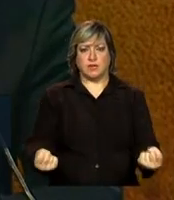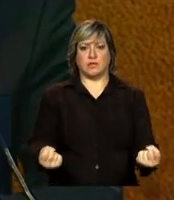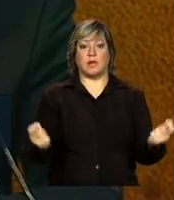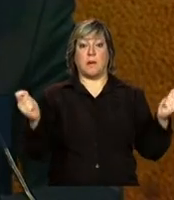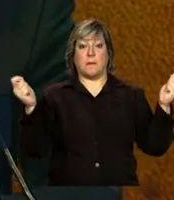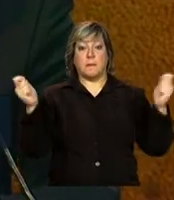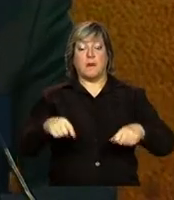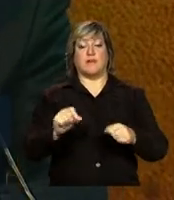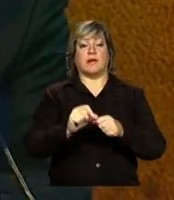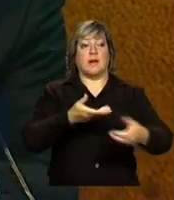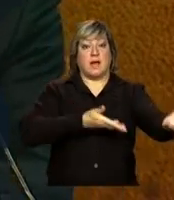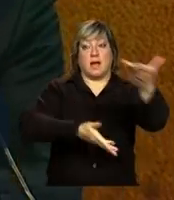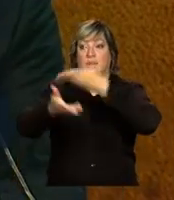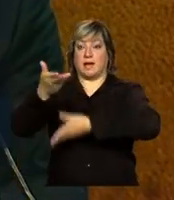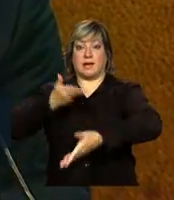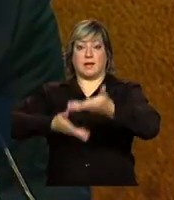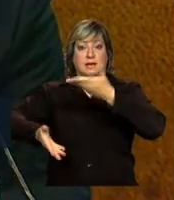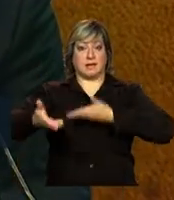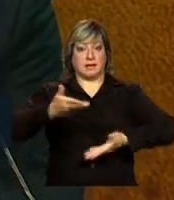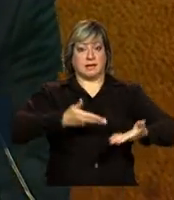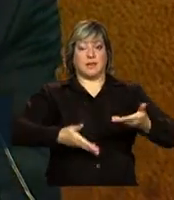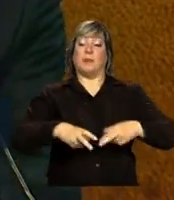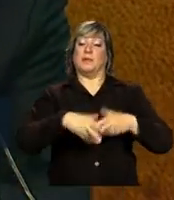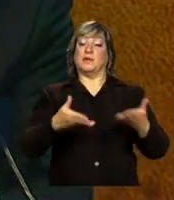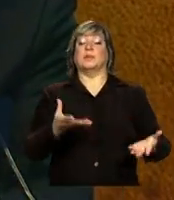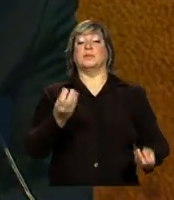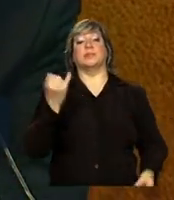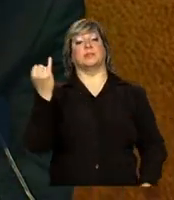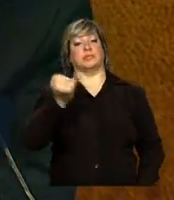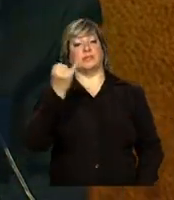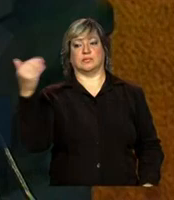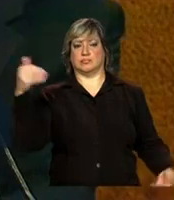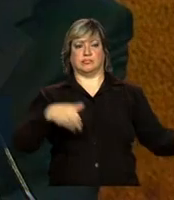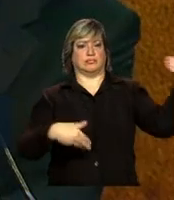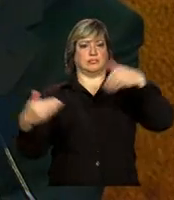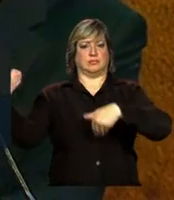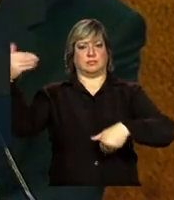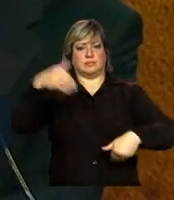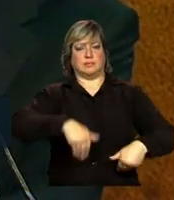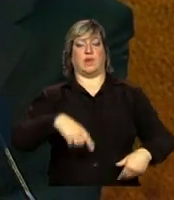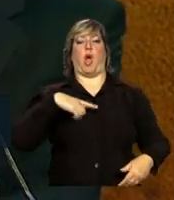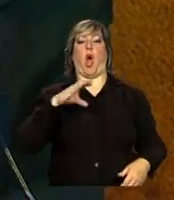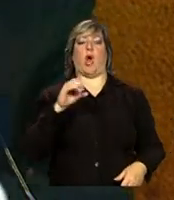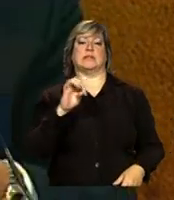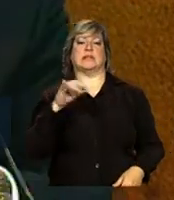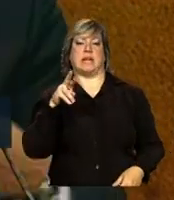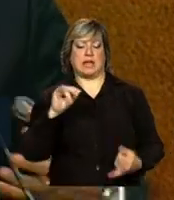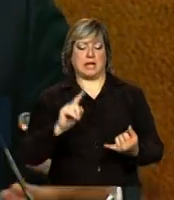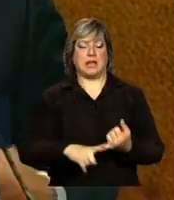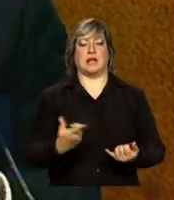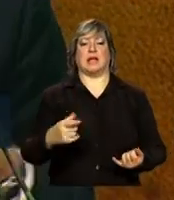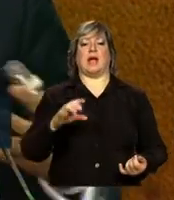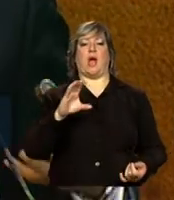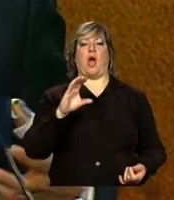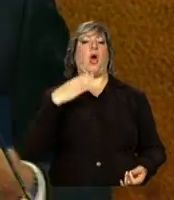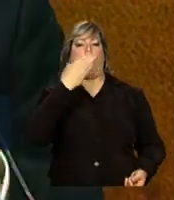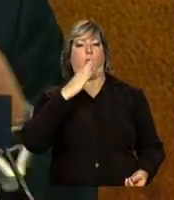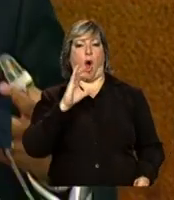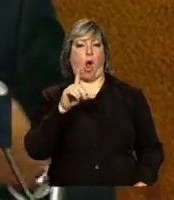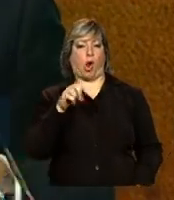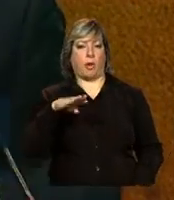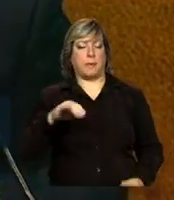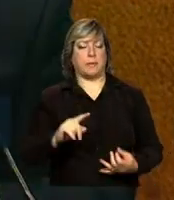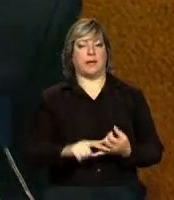para fazer um intercâmbio das melhores experiências é por isso que é tão relevante ter aqui companheiros da Costa Rica da Colômbia do Equador que sem dúvida